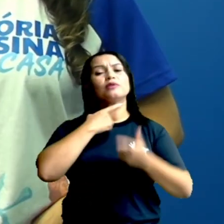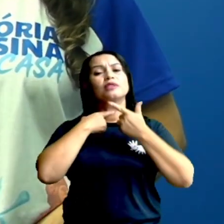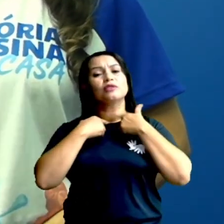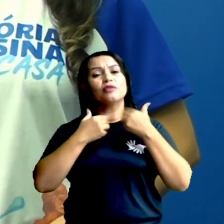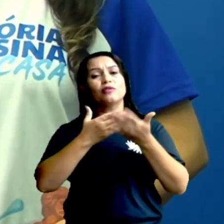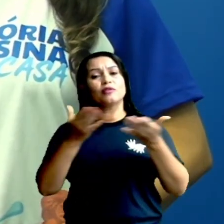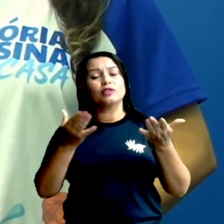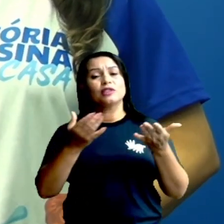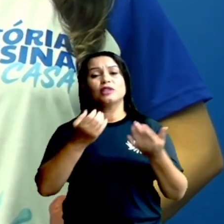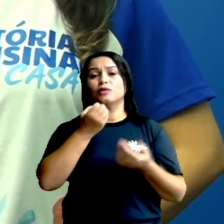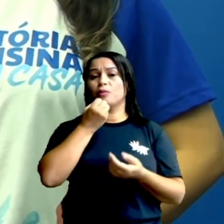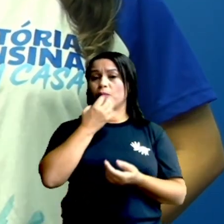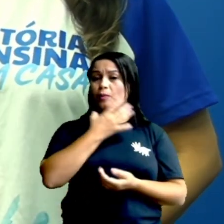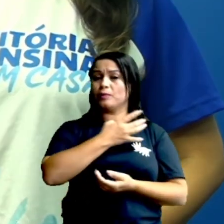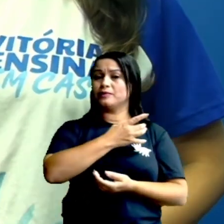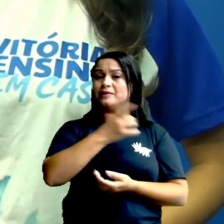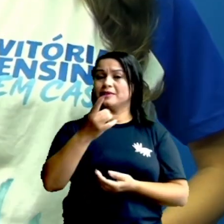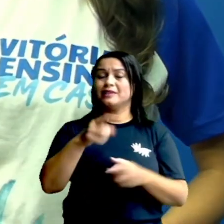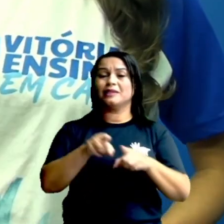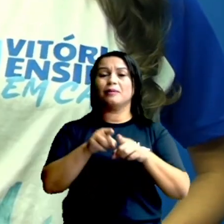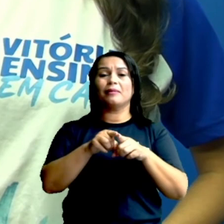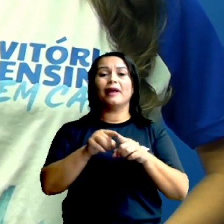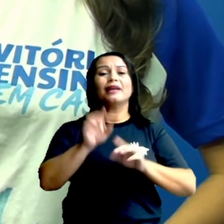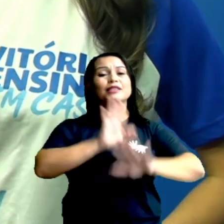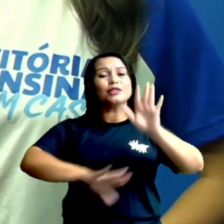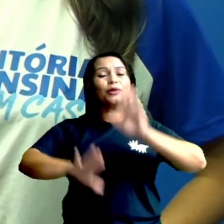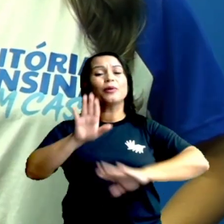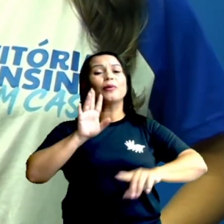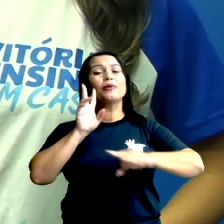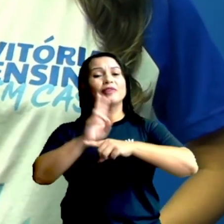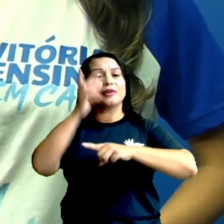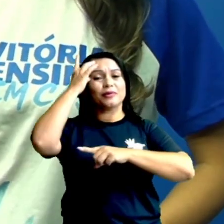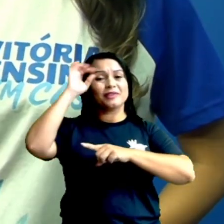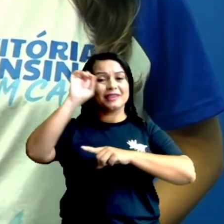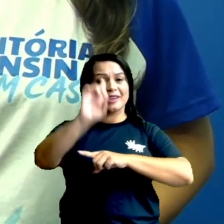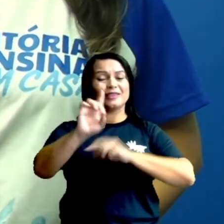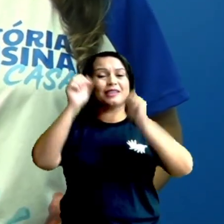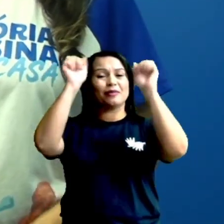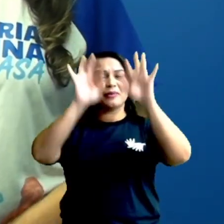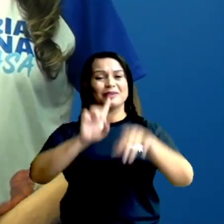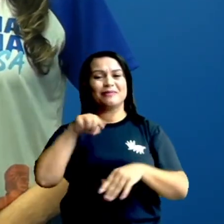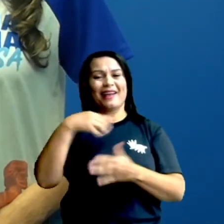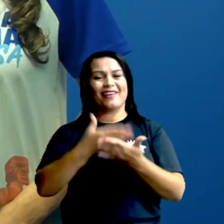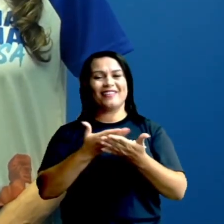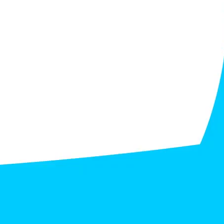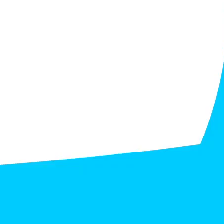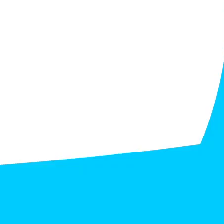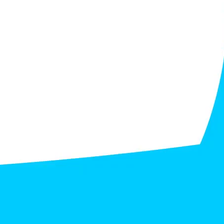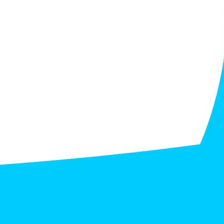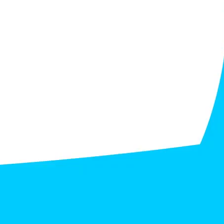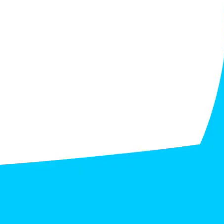um ótimo dia, tá? Se cuidem, fiquem com Deus e até a próxima aula. Tchau, tchau!